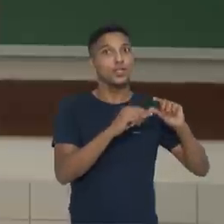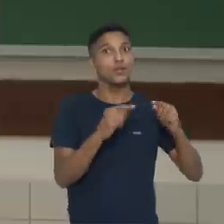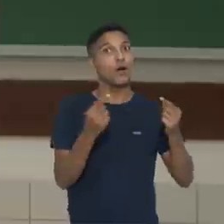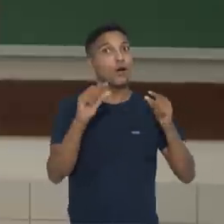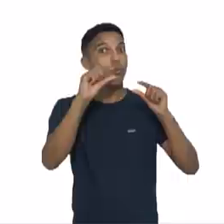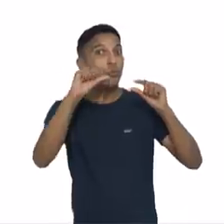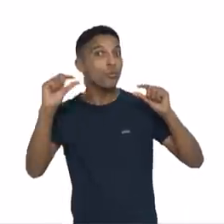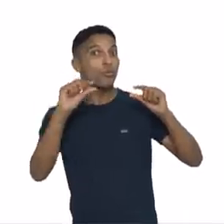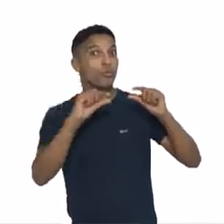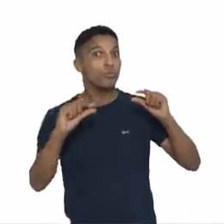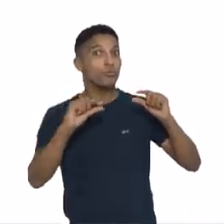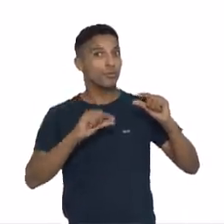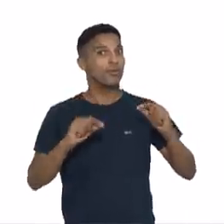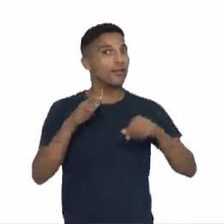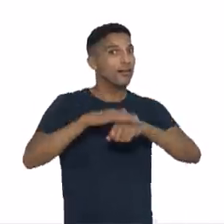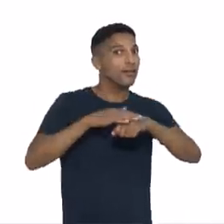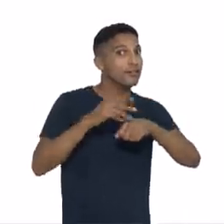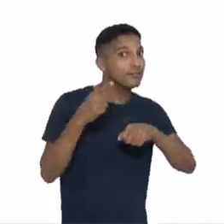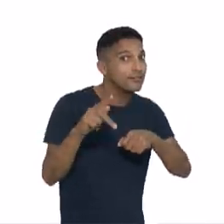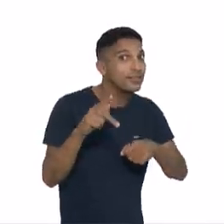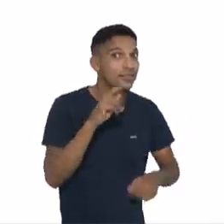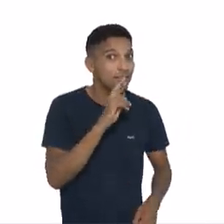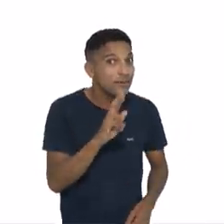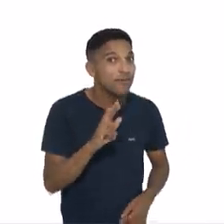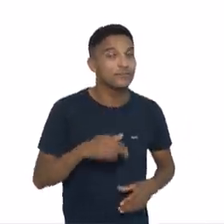Brazucchi? Agora é com vocês.